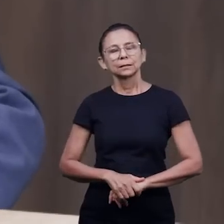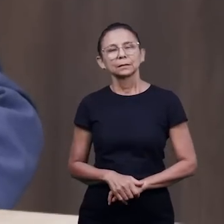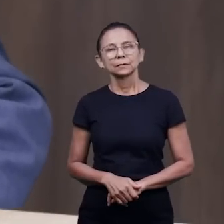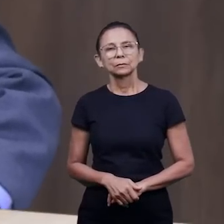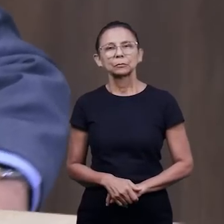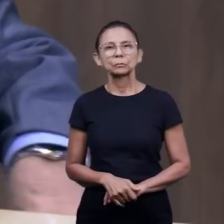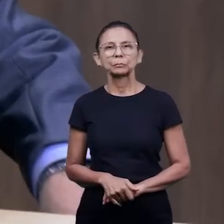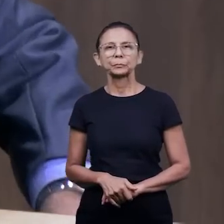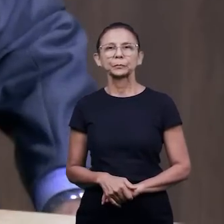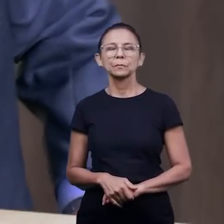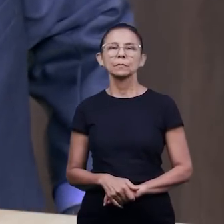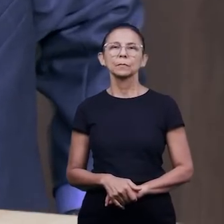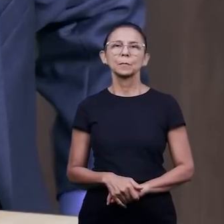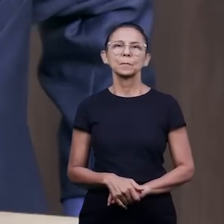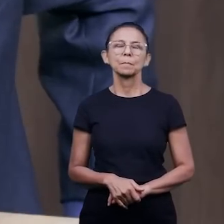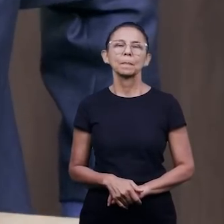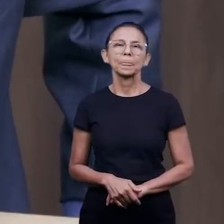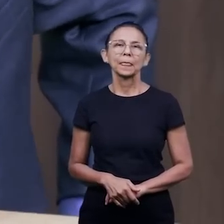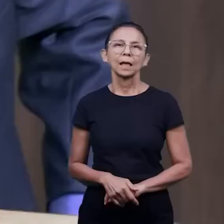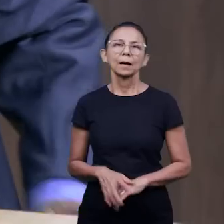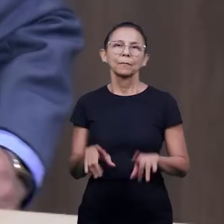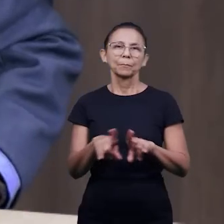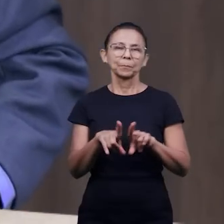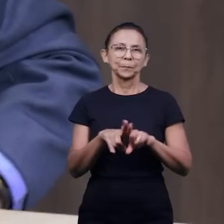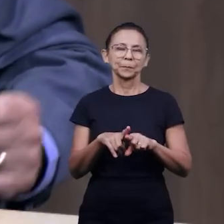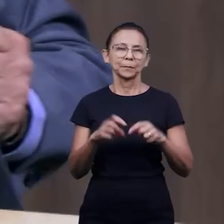É muito